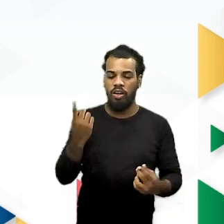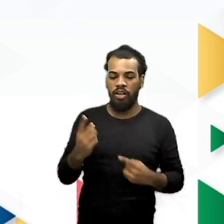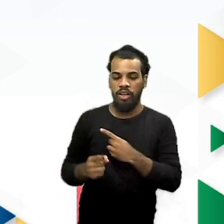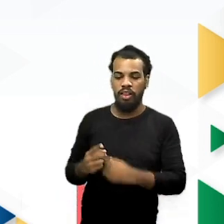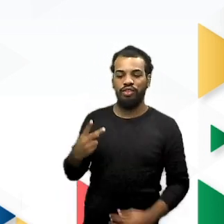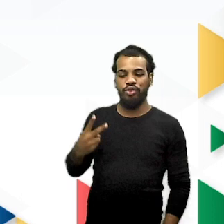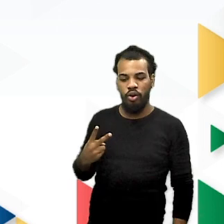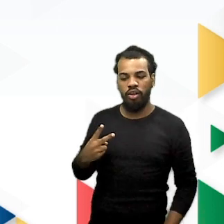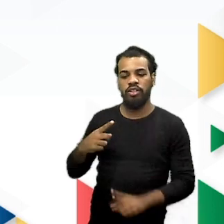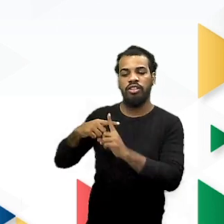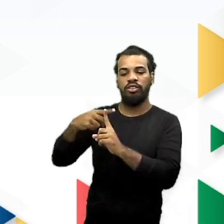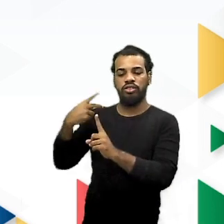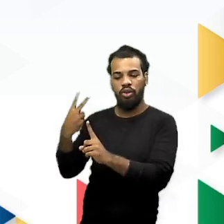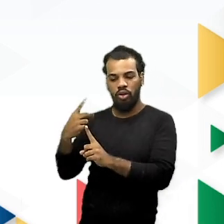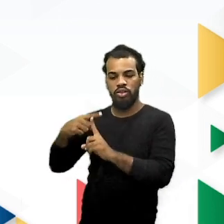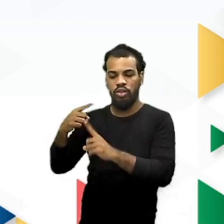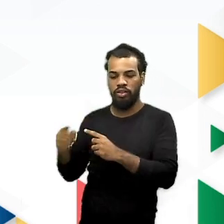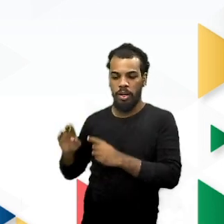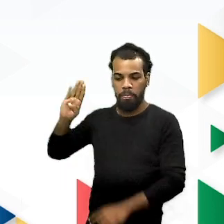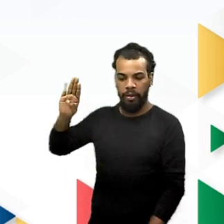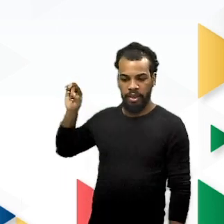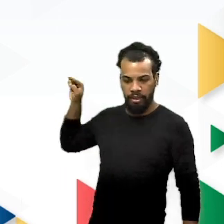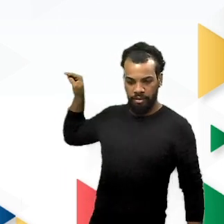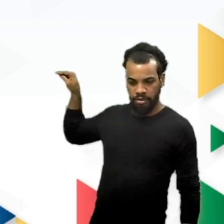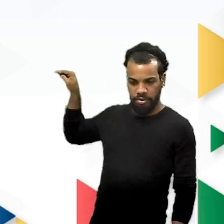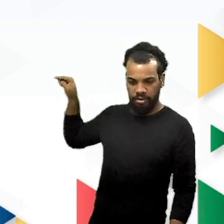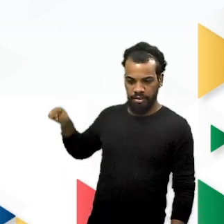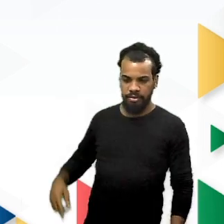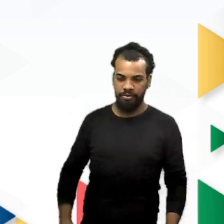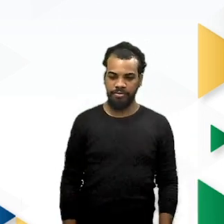não é. 10, 12, 14. Então, quem